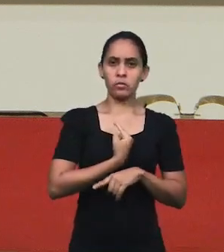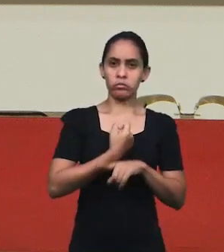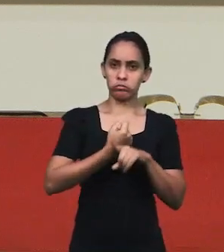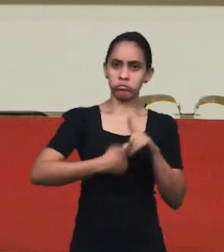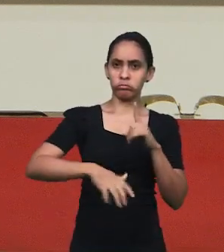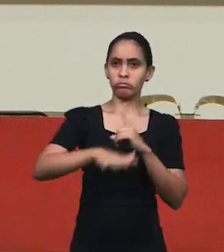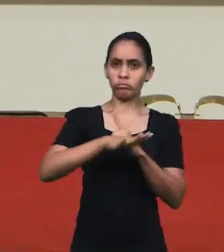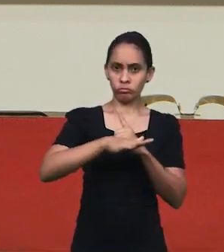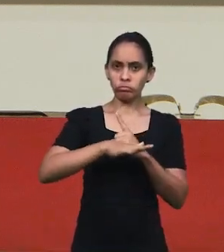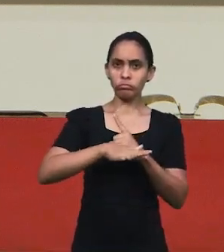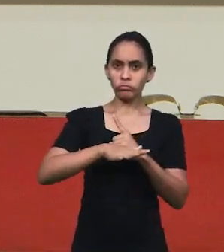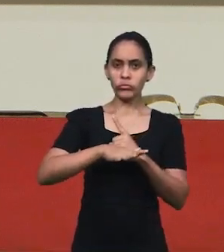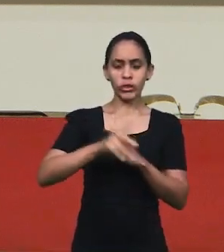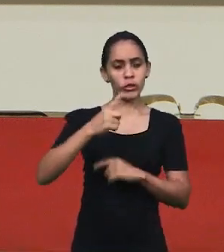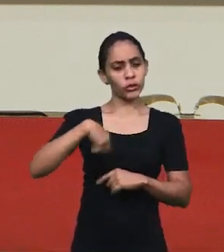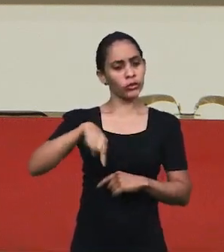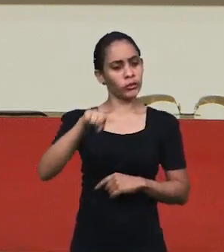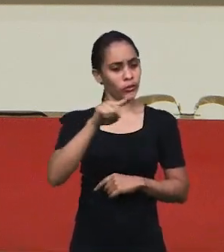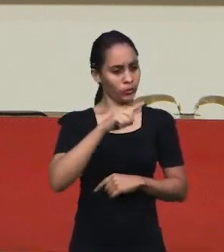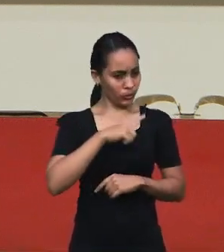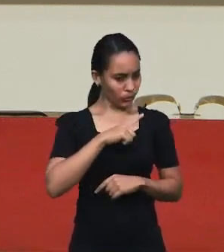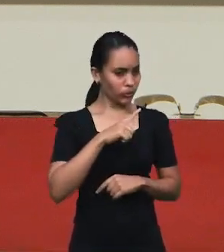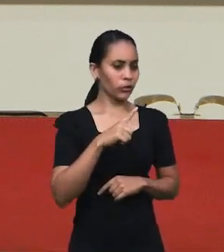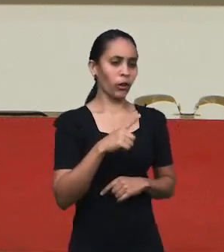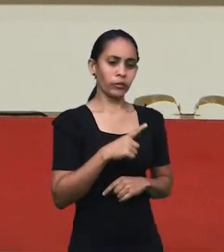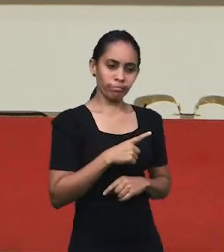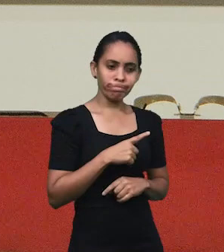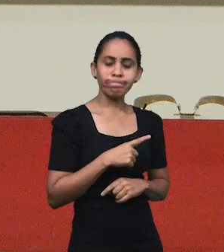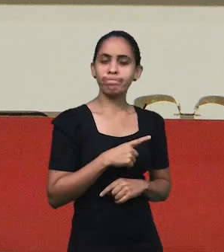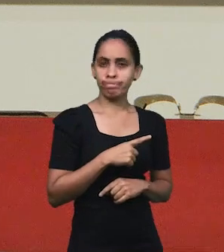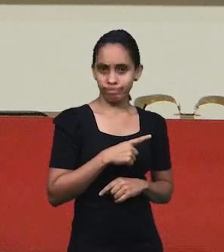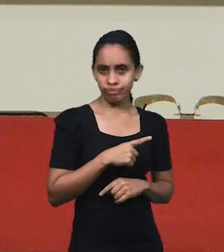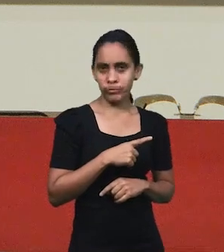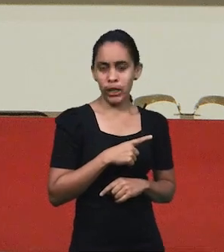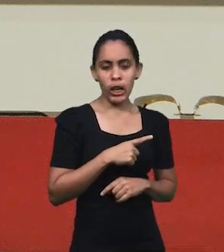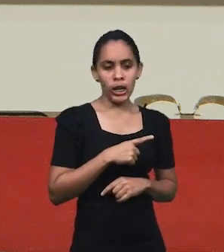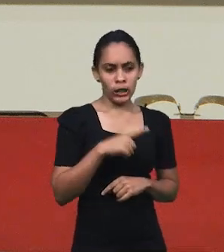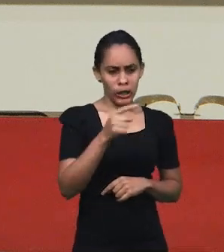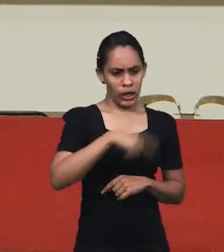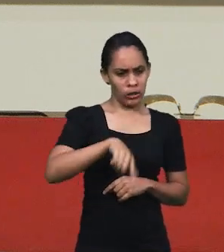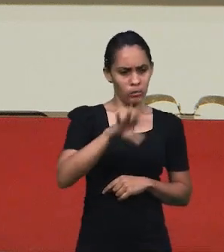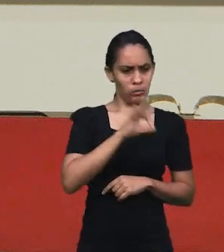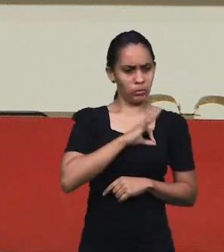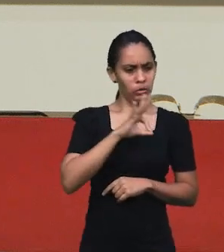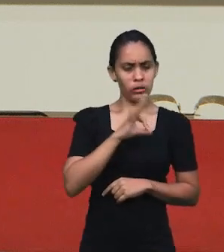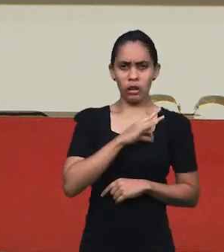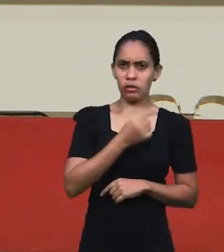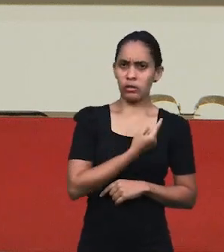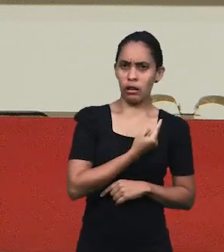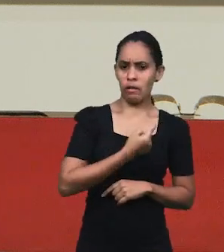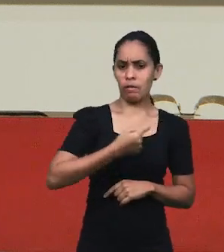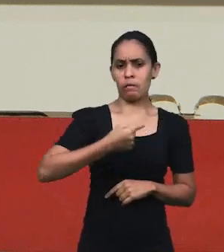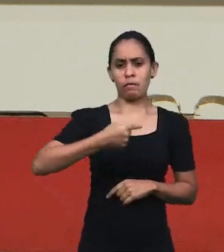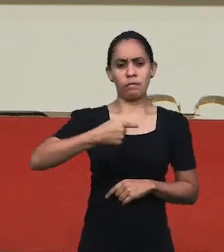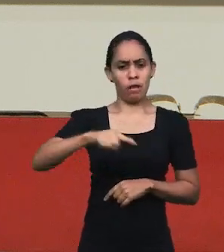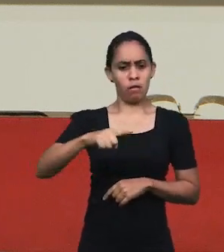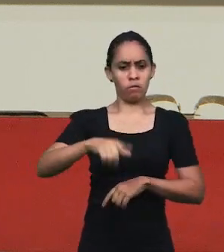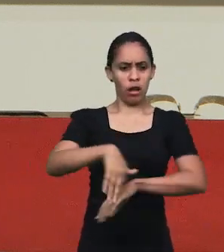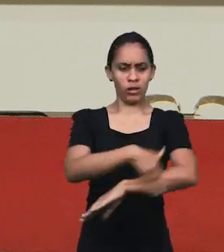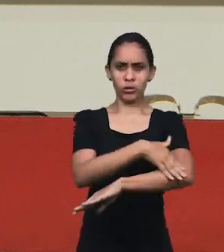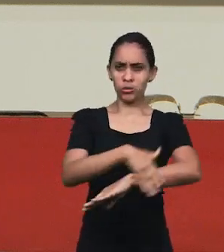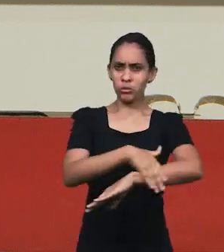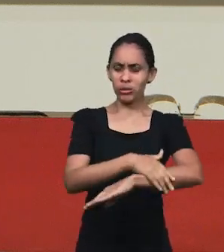sua própria vida em risco para nos proteger. Então, diante do Senhor está a nossa glorificação.